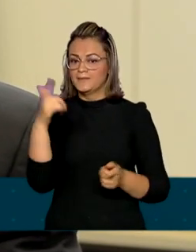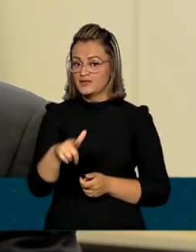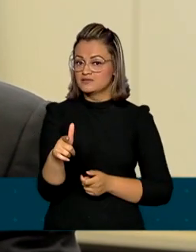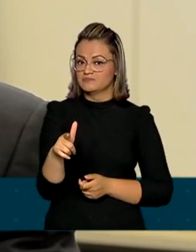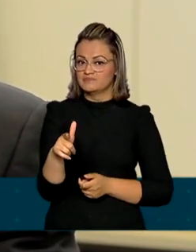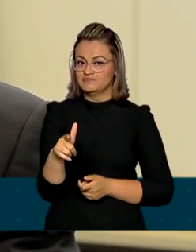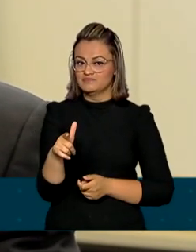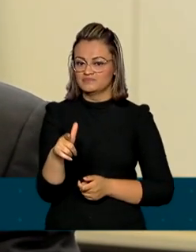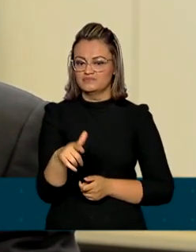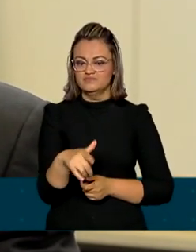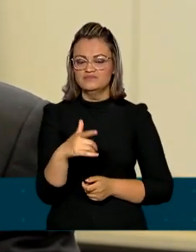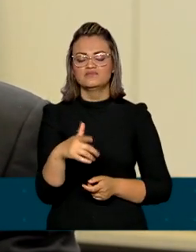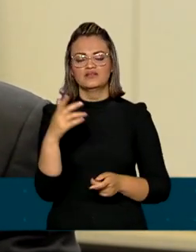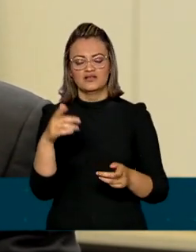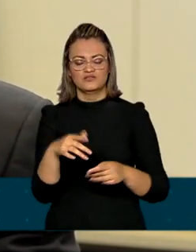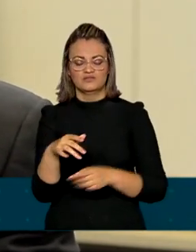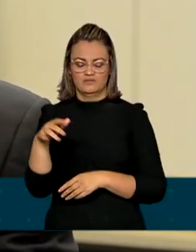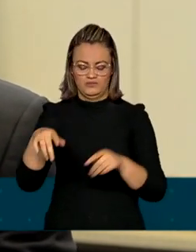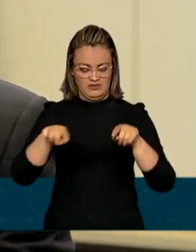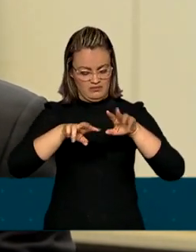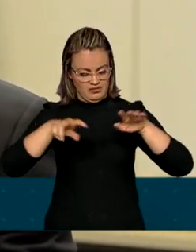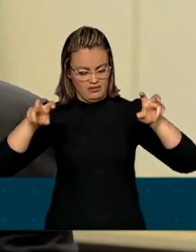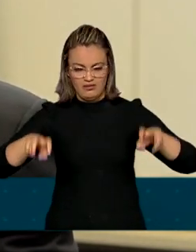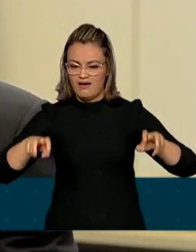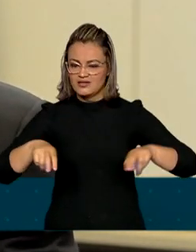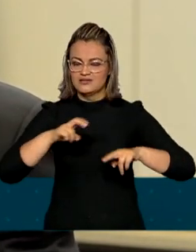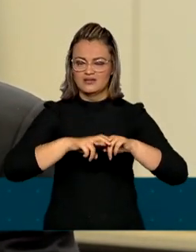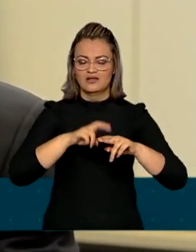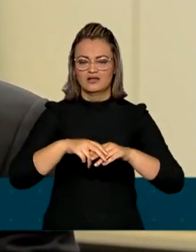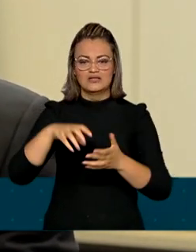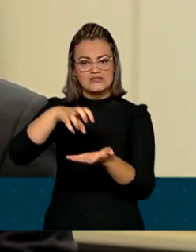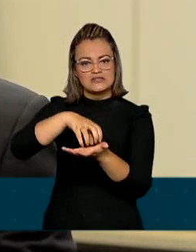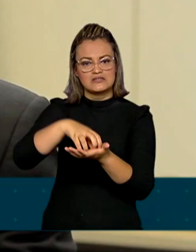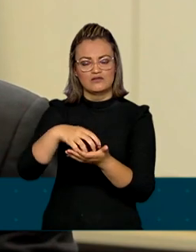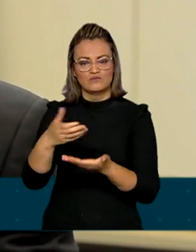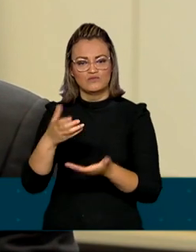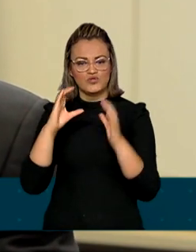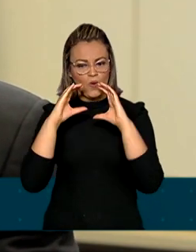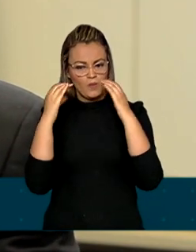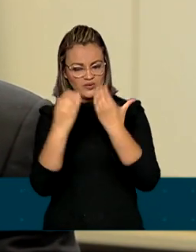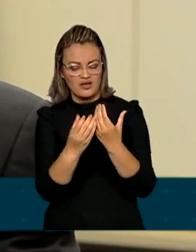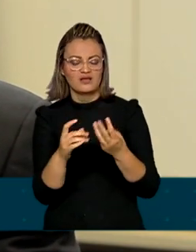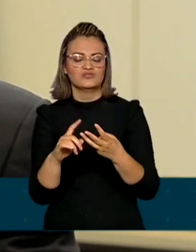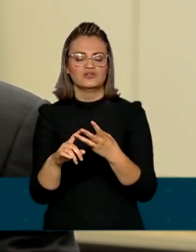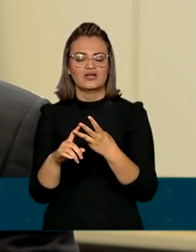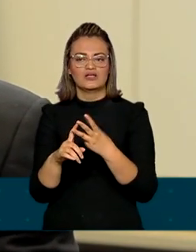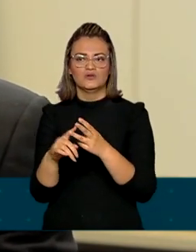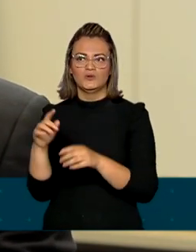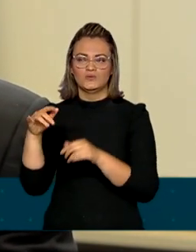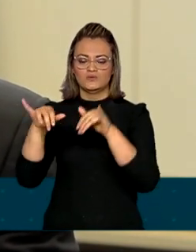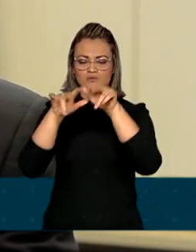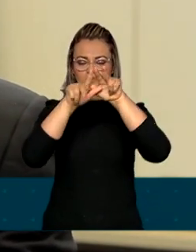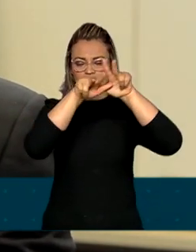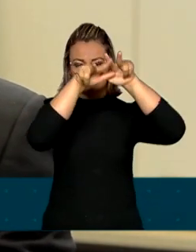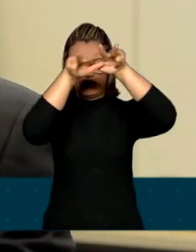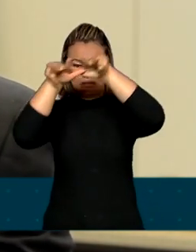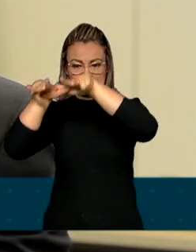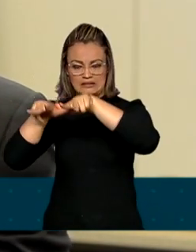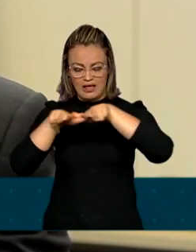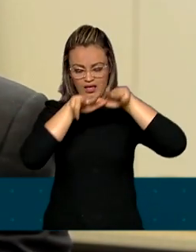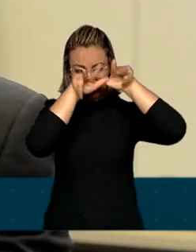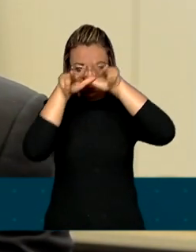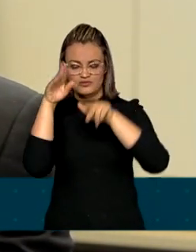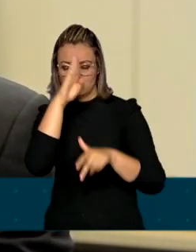nós temos colocado em praças, em centros comunitários, também temos usado o nosso satélite brasileiro para colocar a